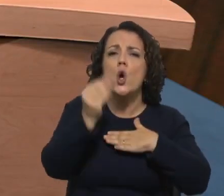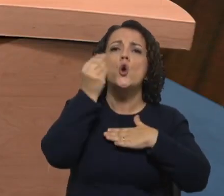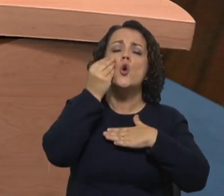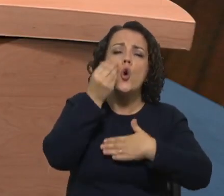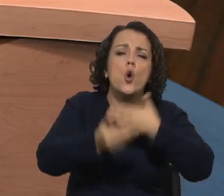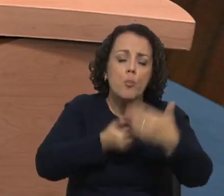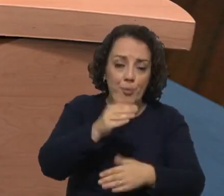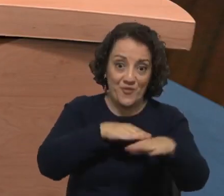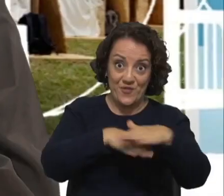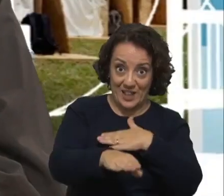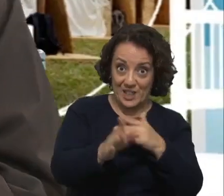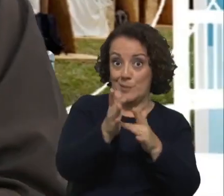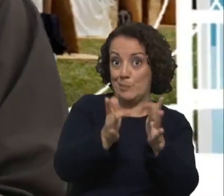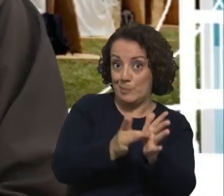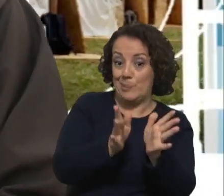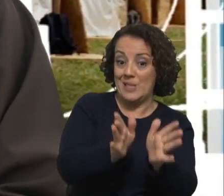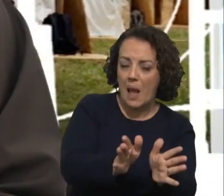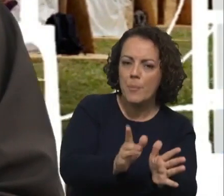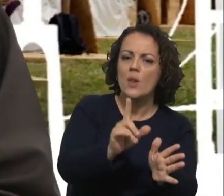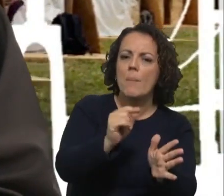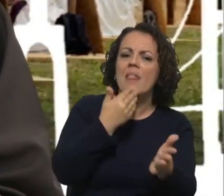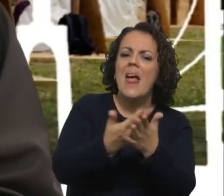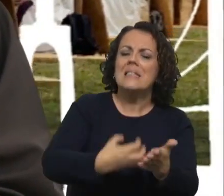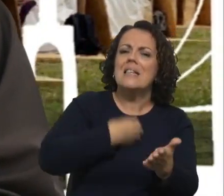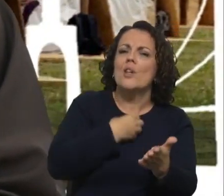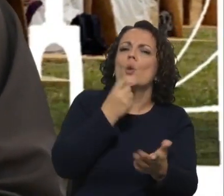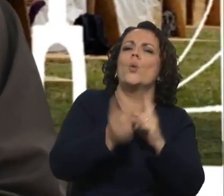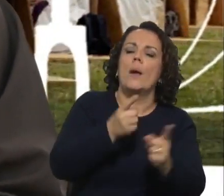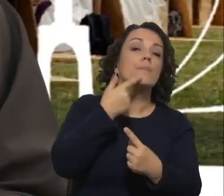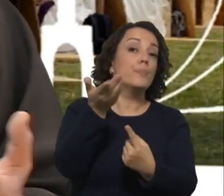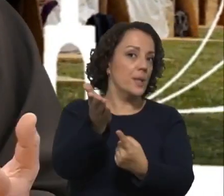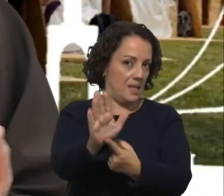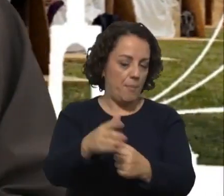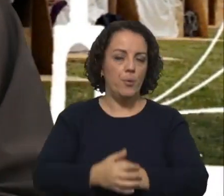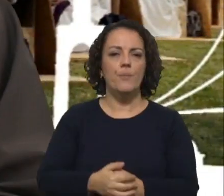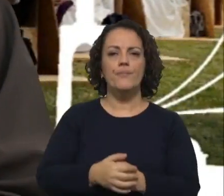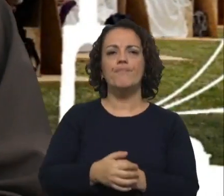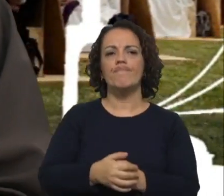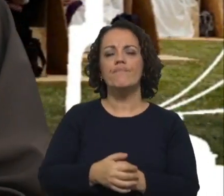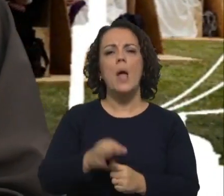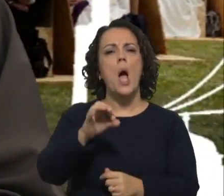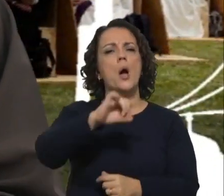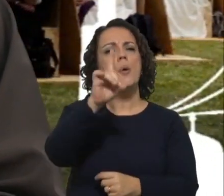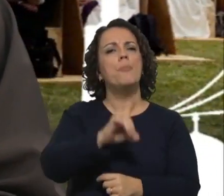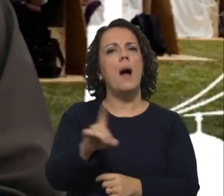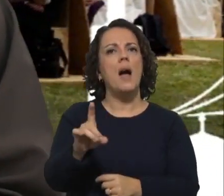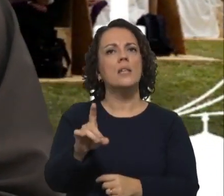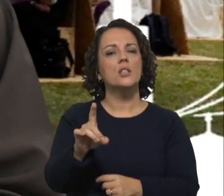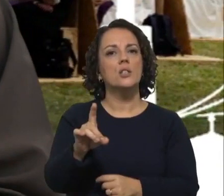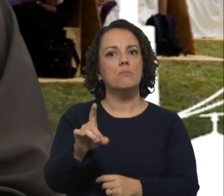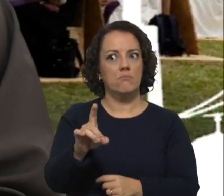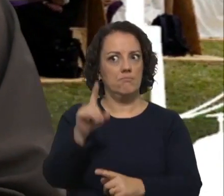quis significar e o que é atual. Por exemplo, a grande mensagem da paz. Belém é